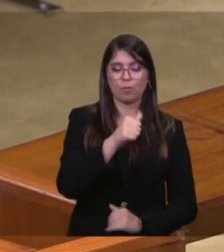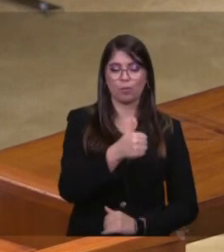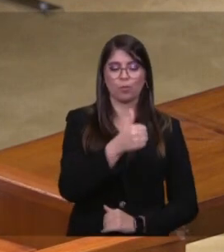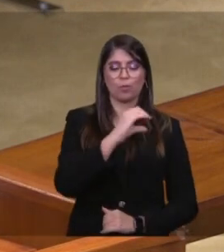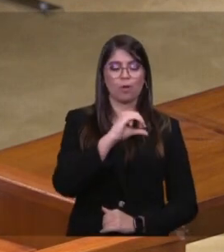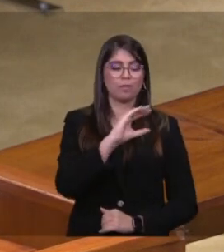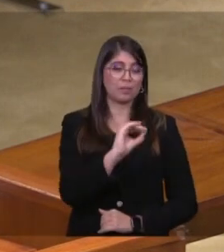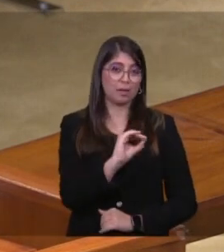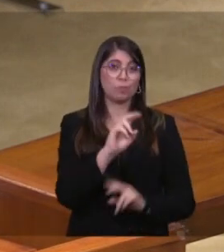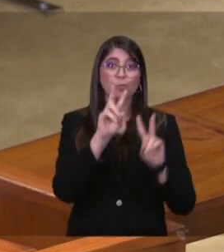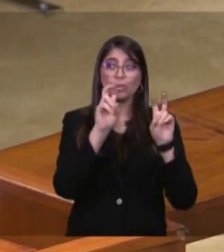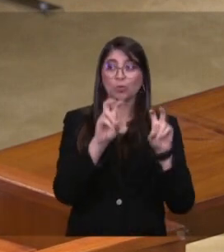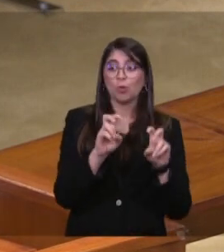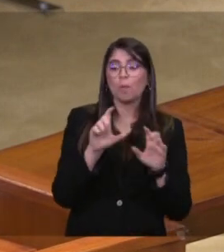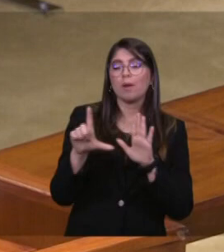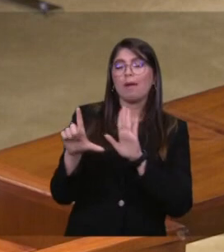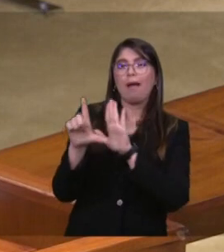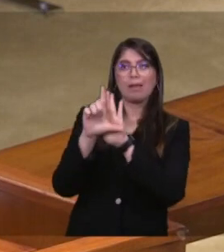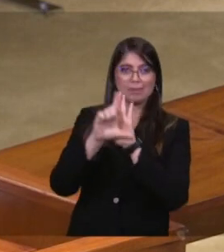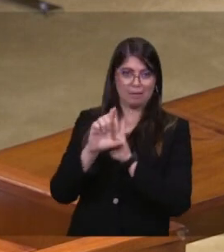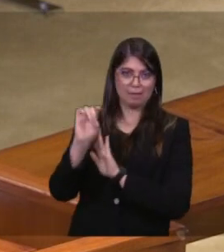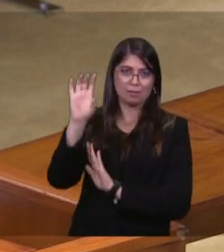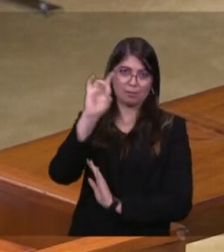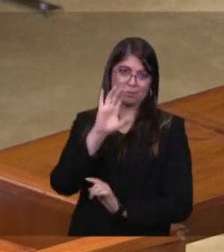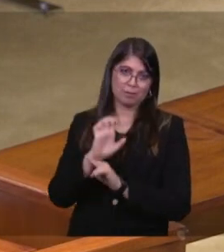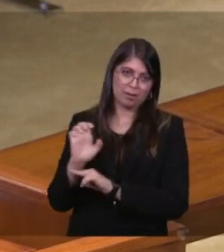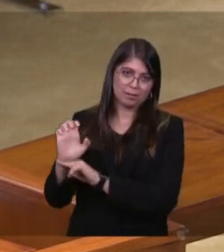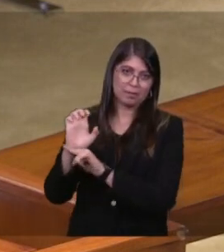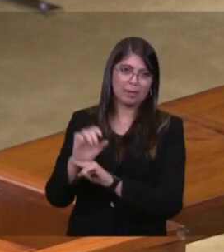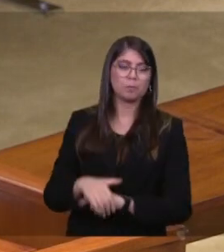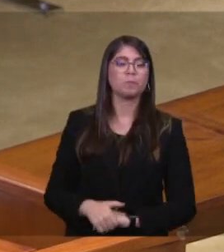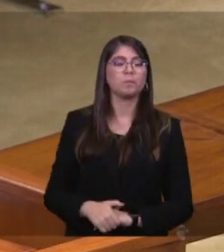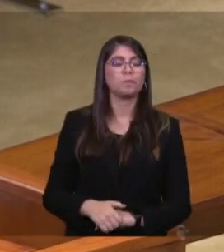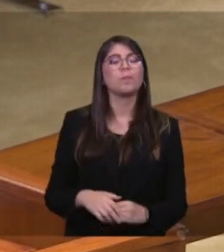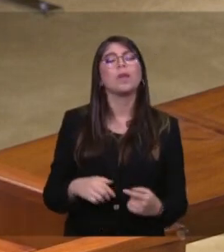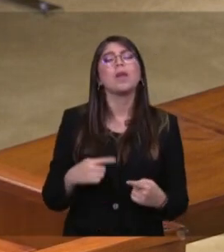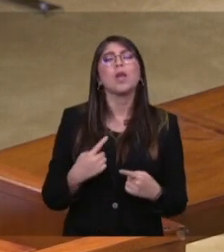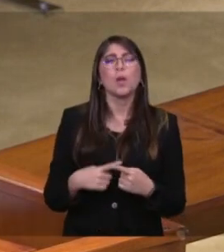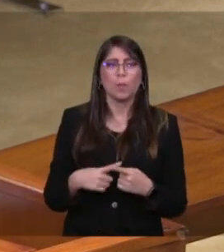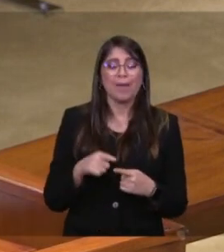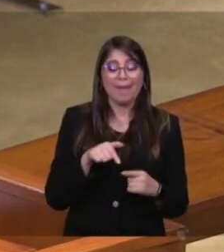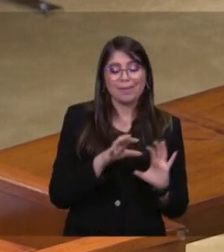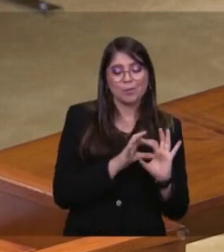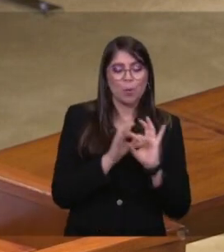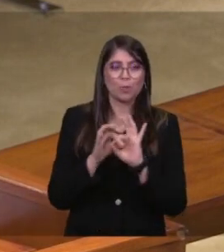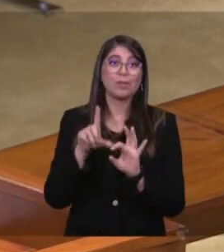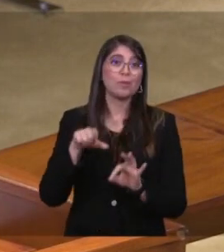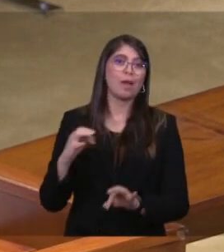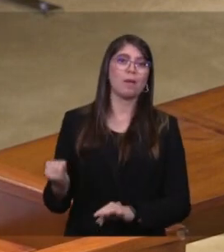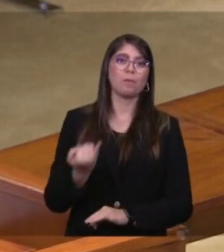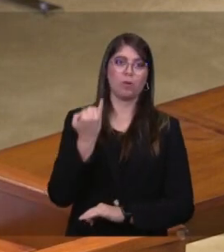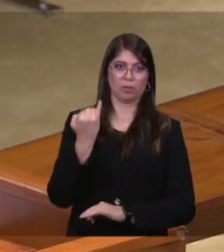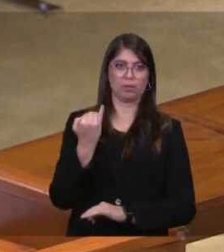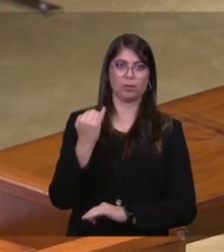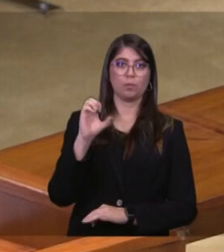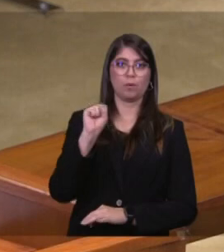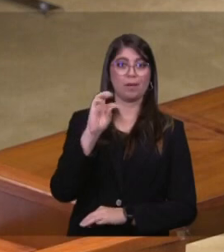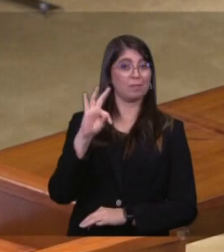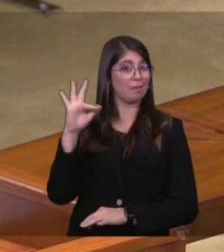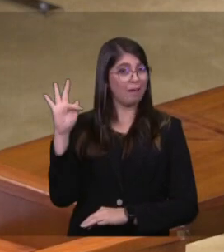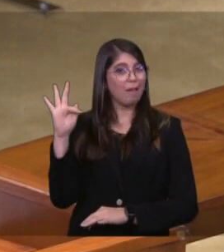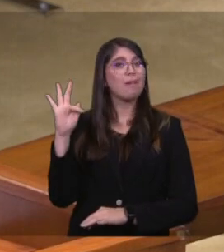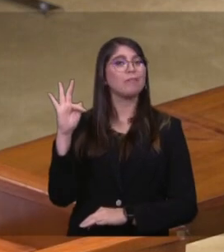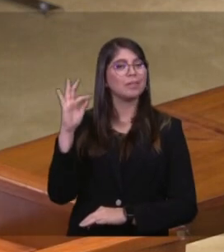190 em relação às suas legislações. Eu digo tudo isso, excelência, porque esse contexto é muito importante para que o Supremo Tribunal